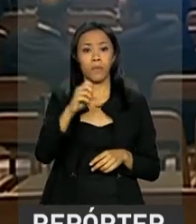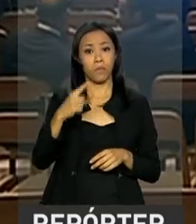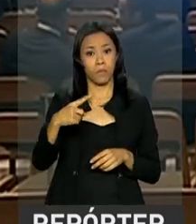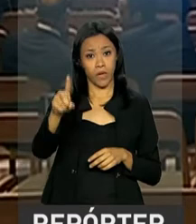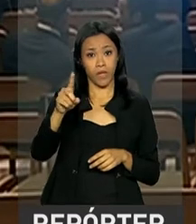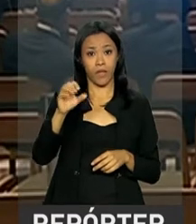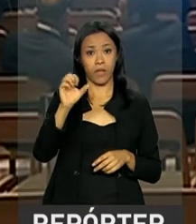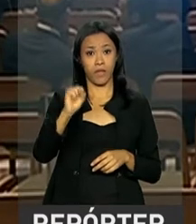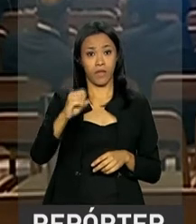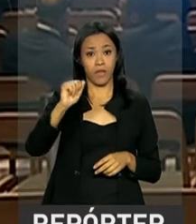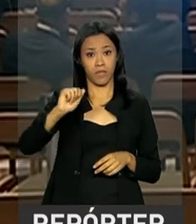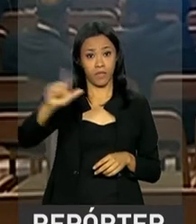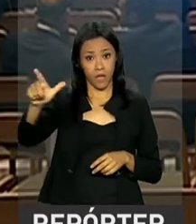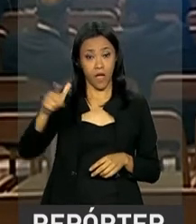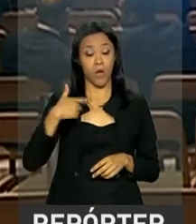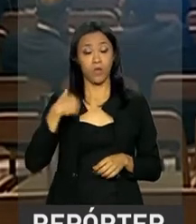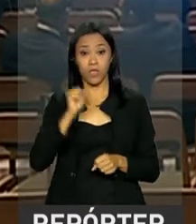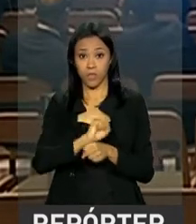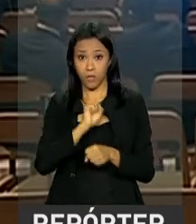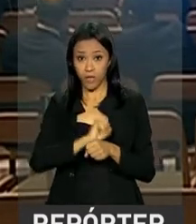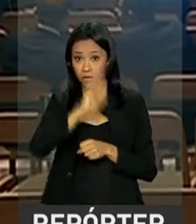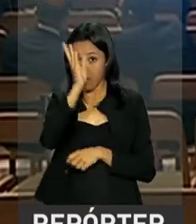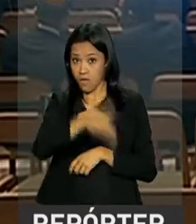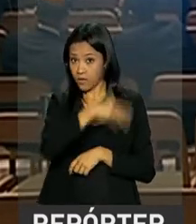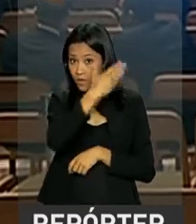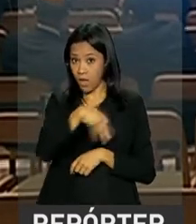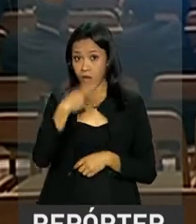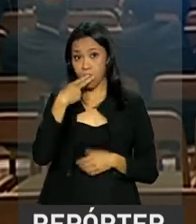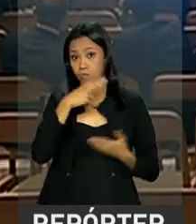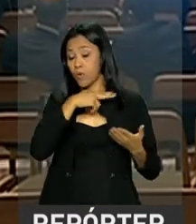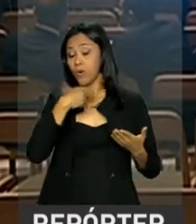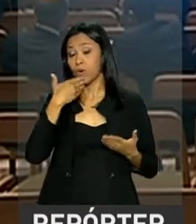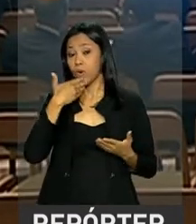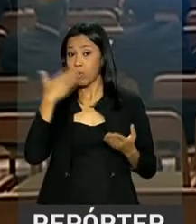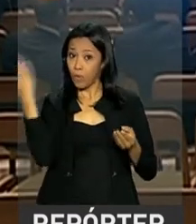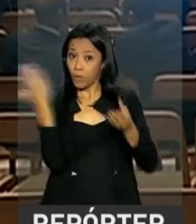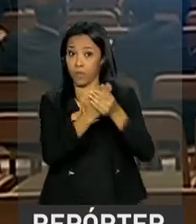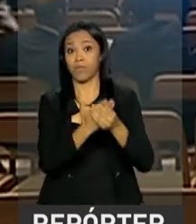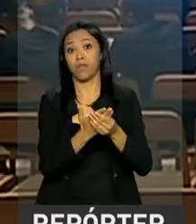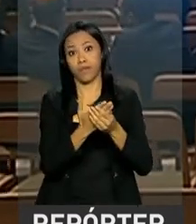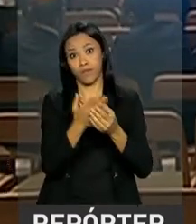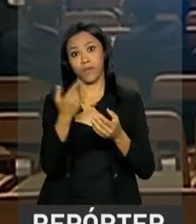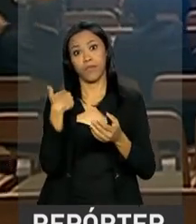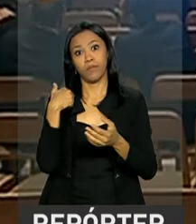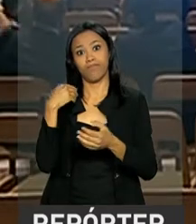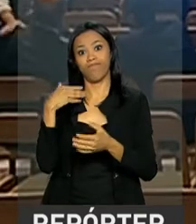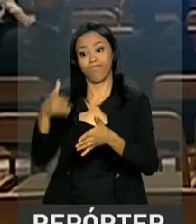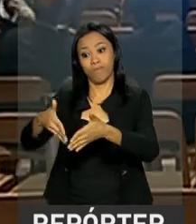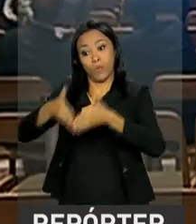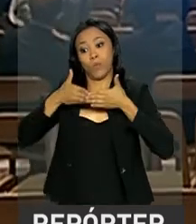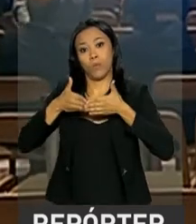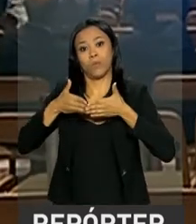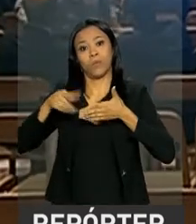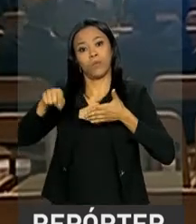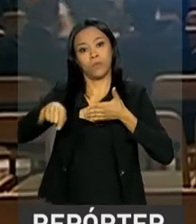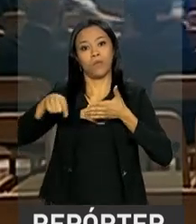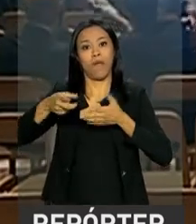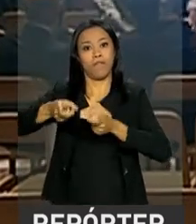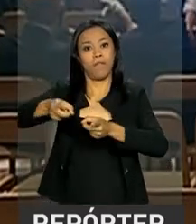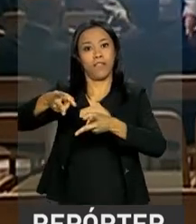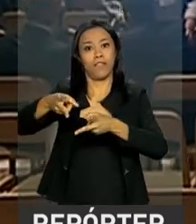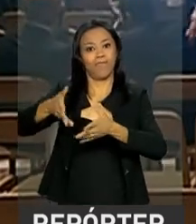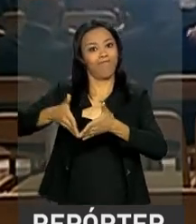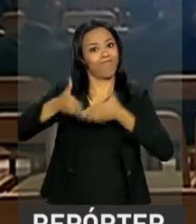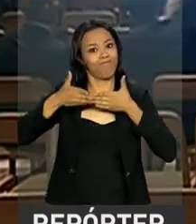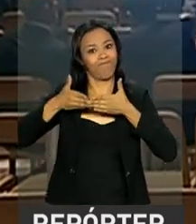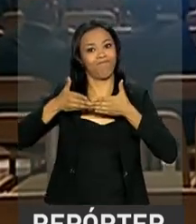decisão provisória da Justiça Federal do Amazonas, que suspendeu a realização dos leilões. A Advocacia